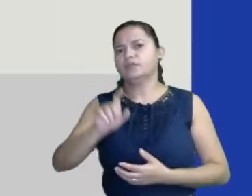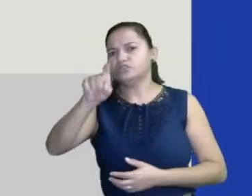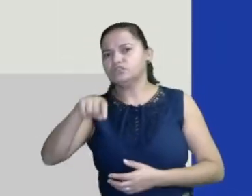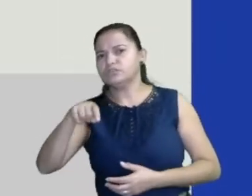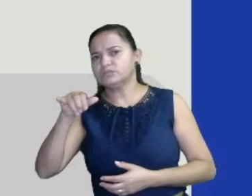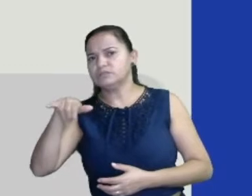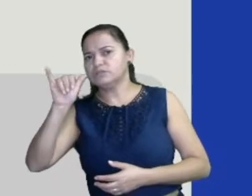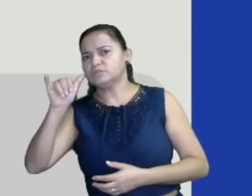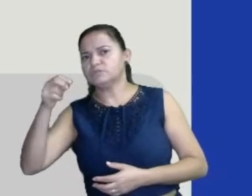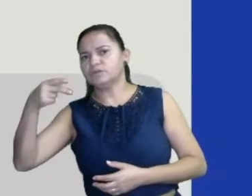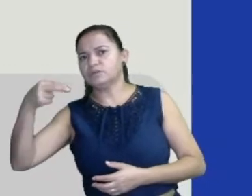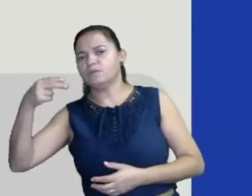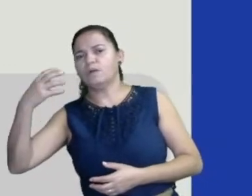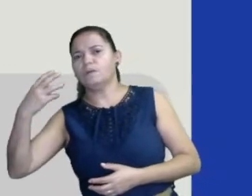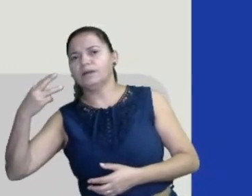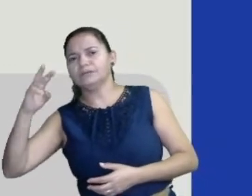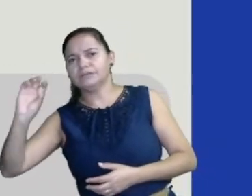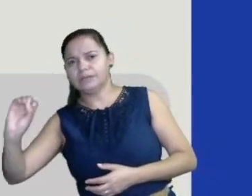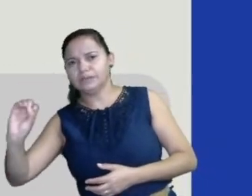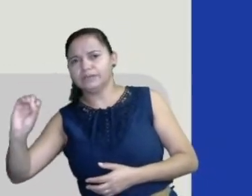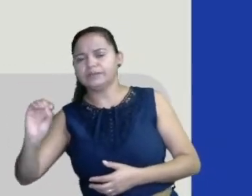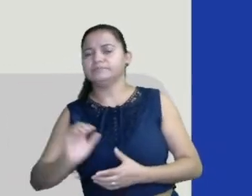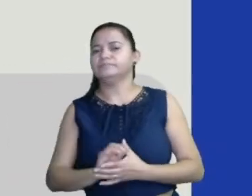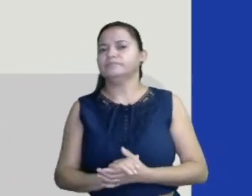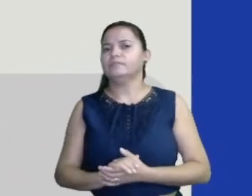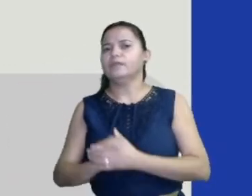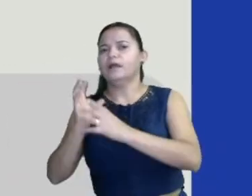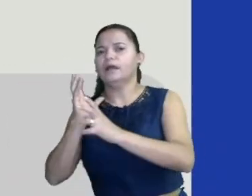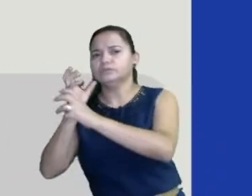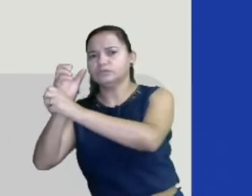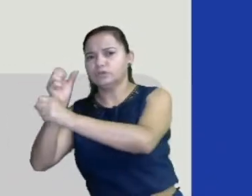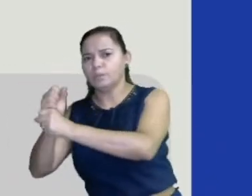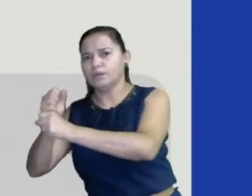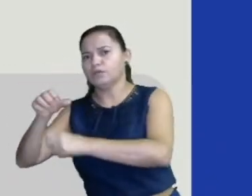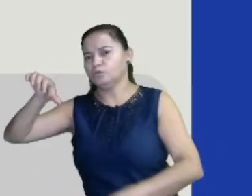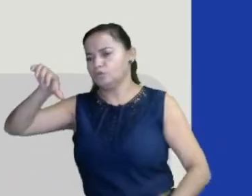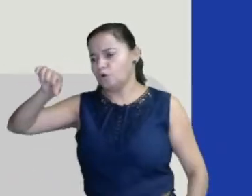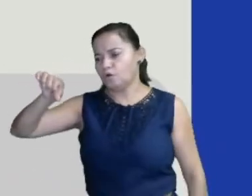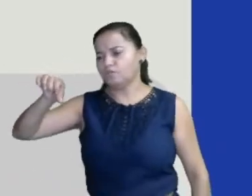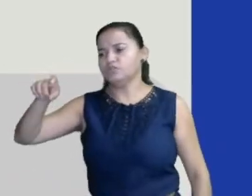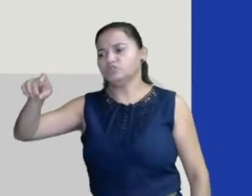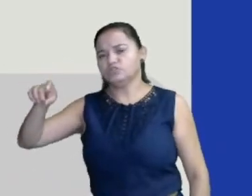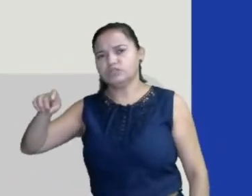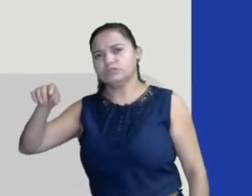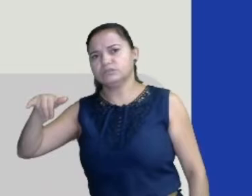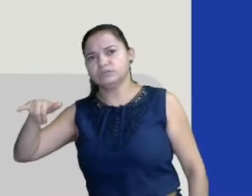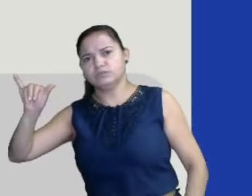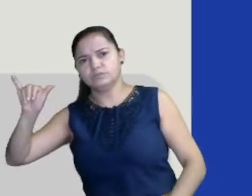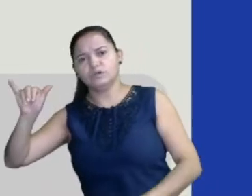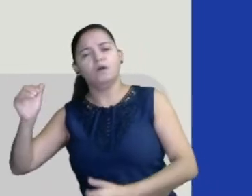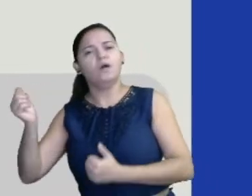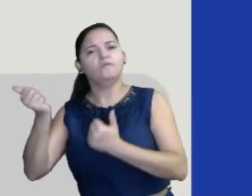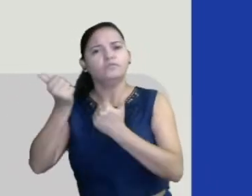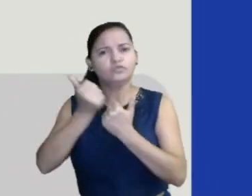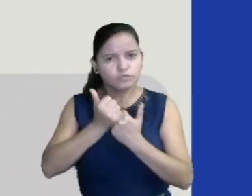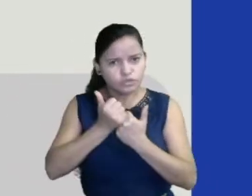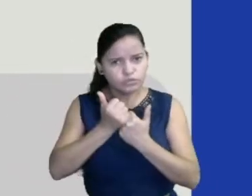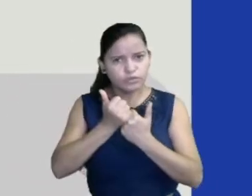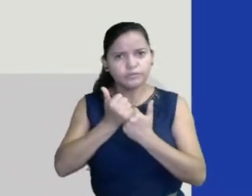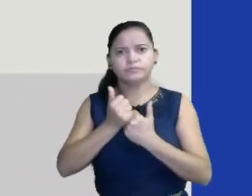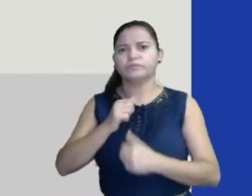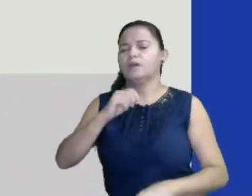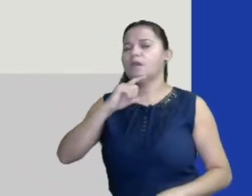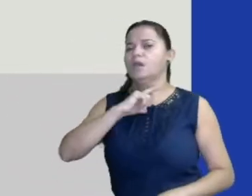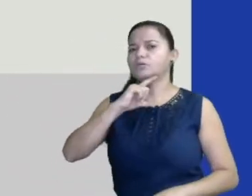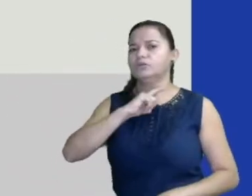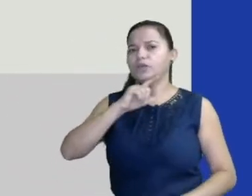= 30 não multiplicação que deu 9xy vamos Substituir eu tenho x